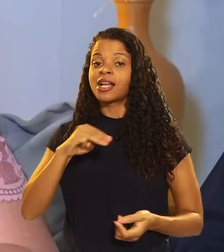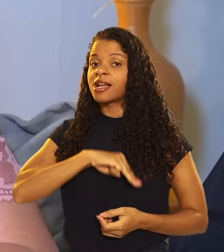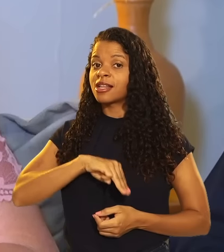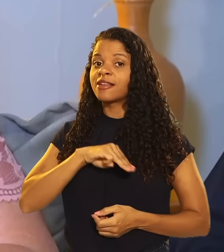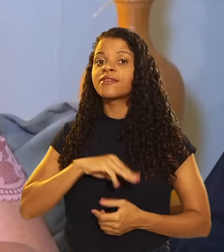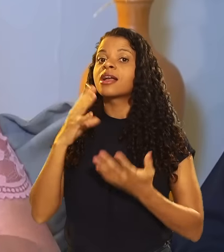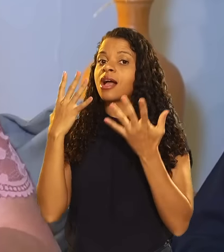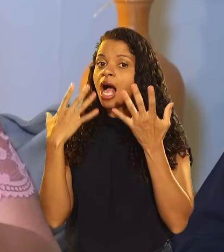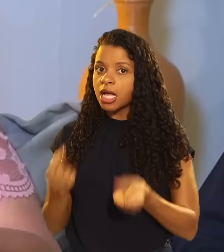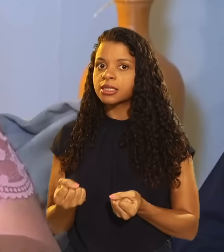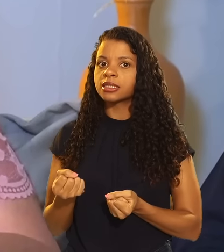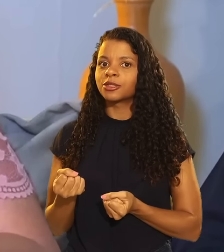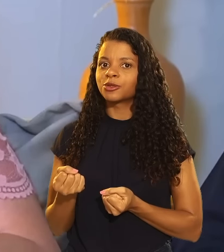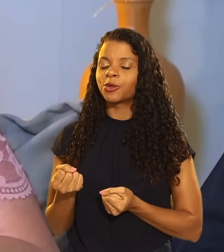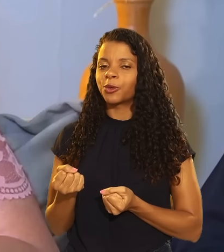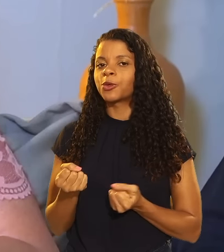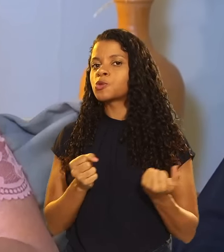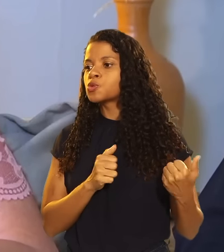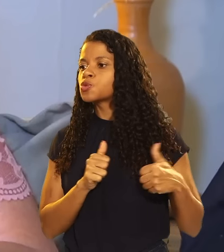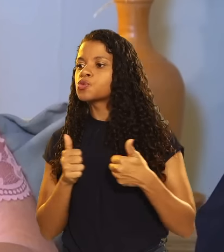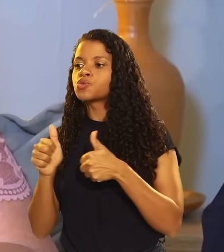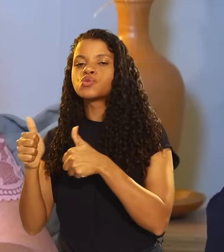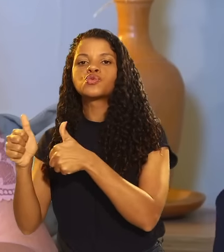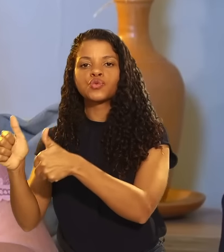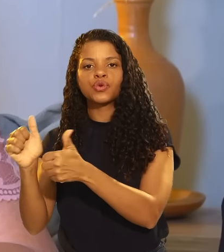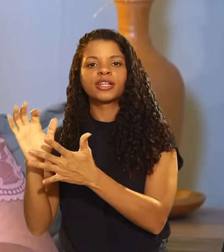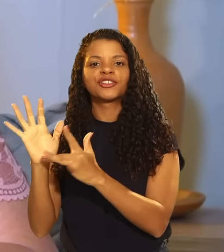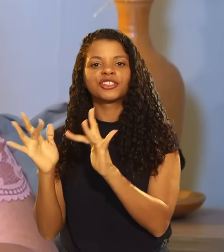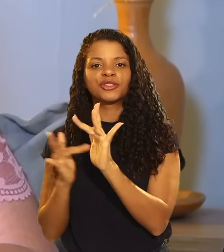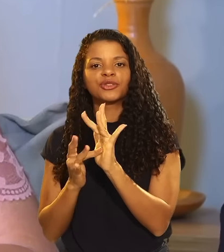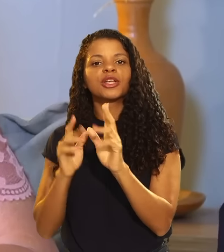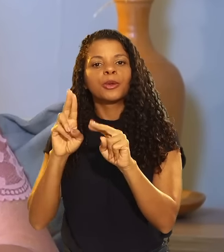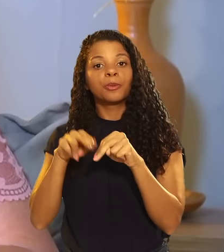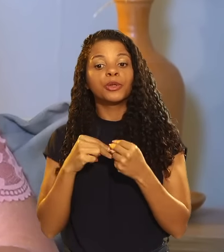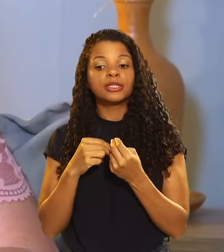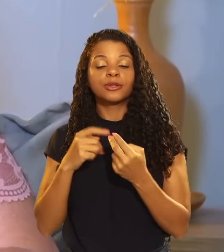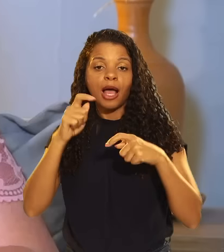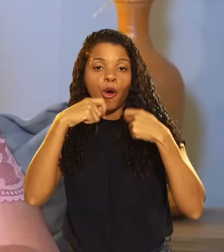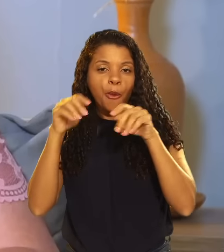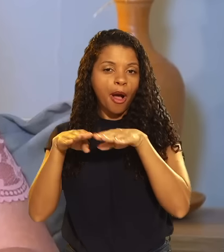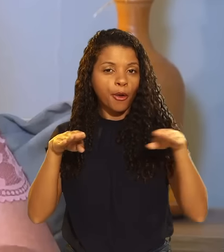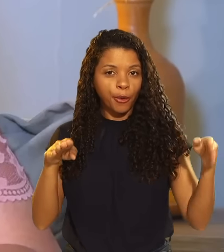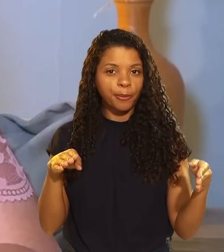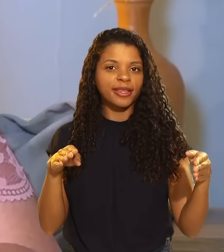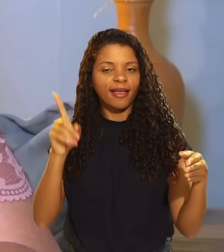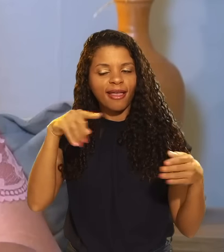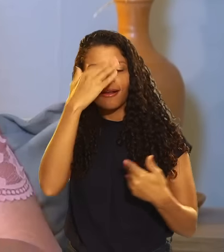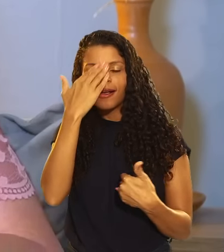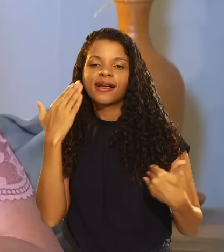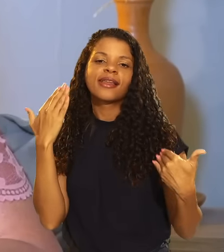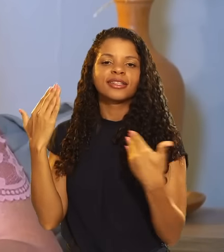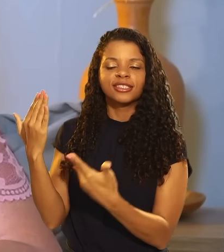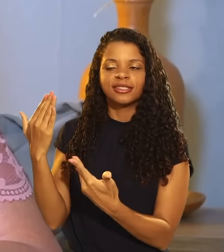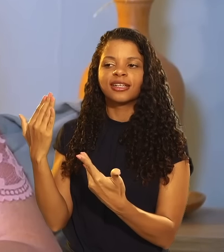Jesus e esse banquete que ele ofereceu para Jesus foi um gesto de gratidão. E Jesus não se furtava a estar